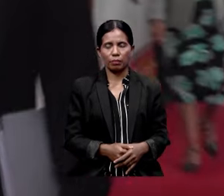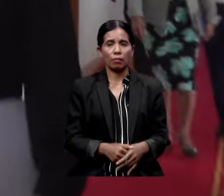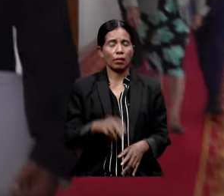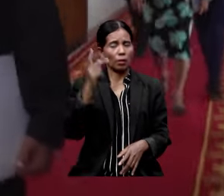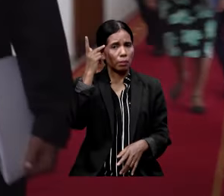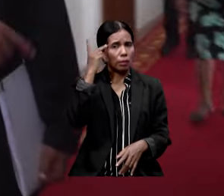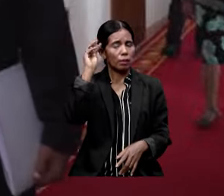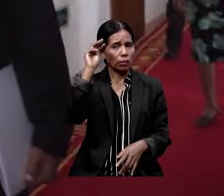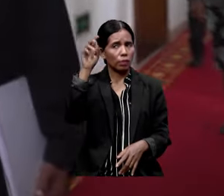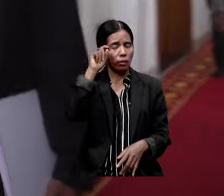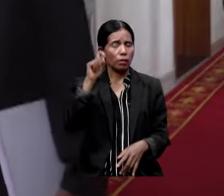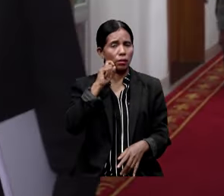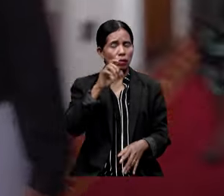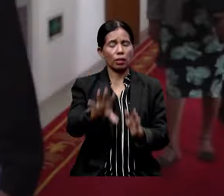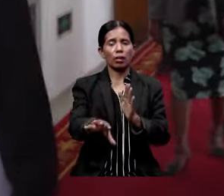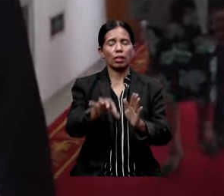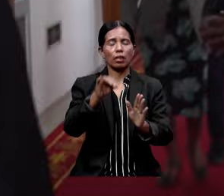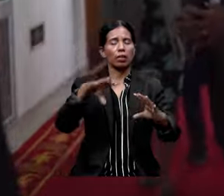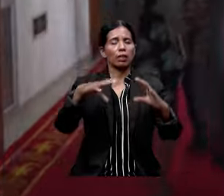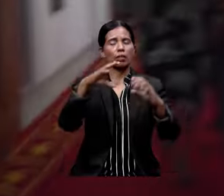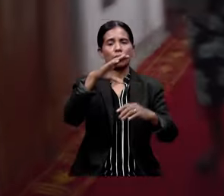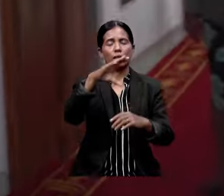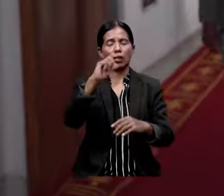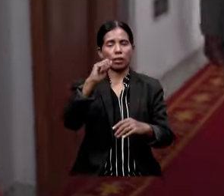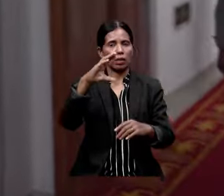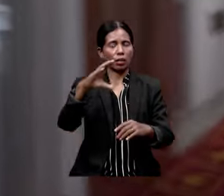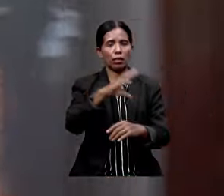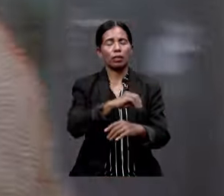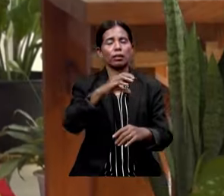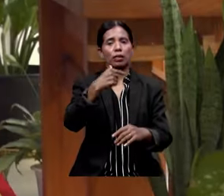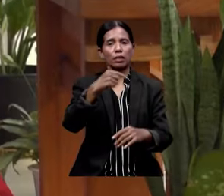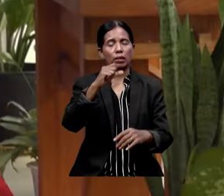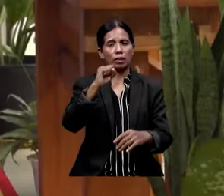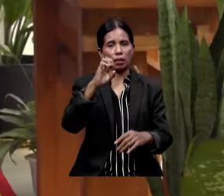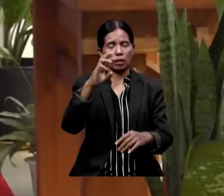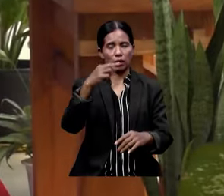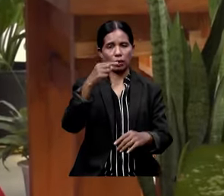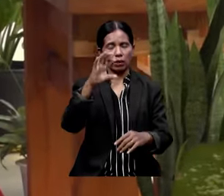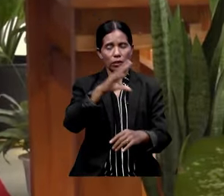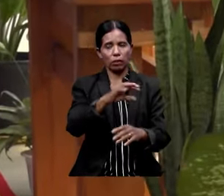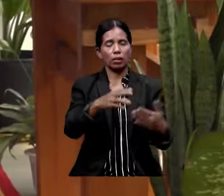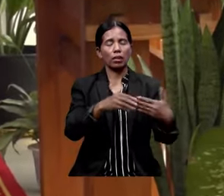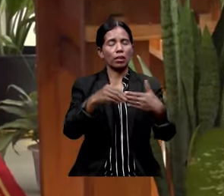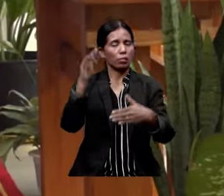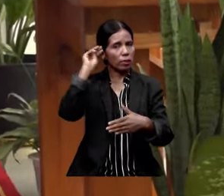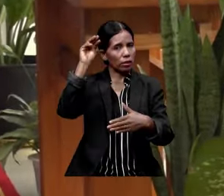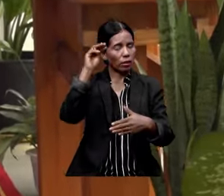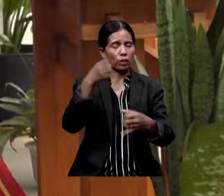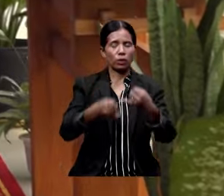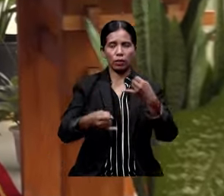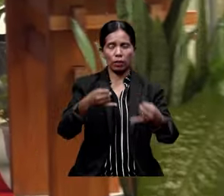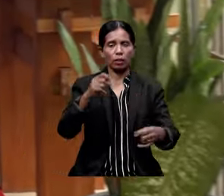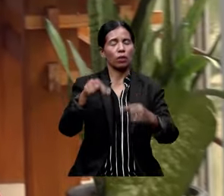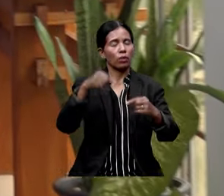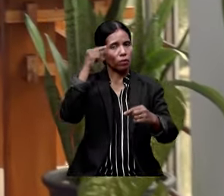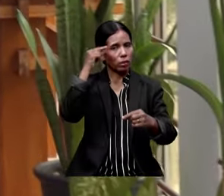Primeiro-Ministro Cairela Xanana Guzmão nomeia ex-comissário de Comissão Anticorrupção Sérgio Ornay, o lidera o Ministério da Justiça durante o mandato do governo da CNN, o